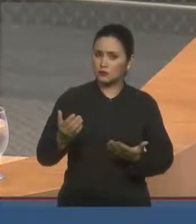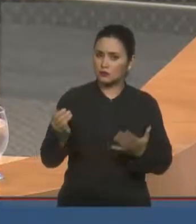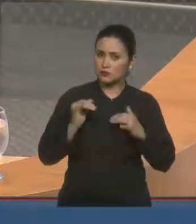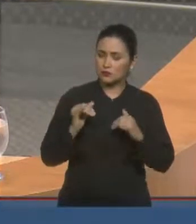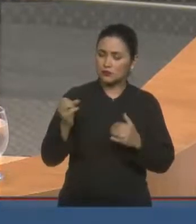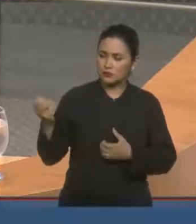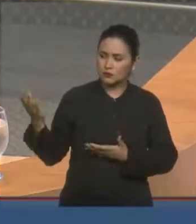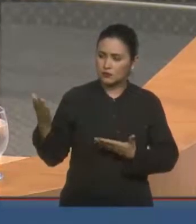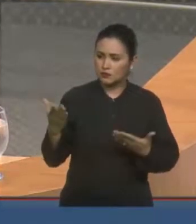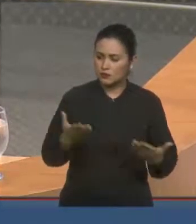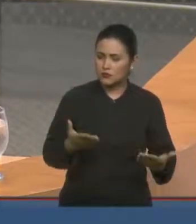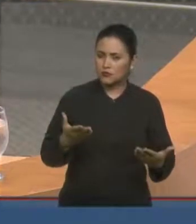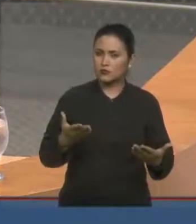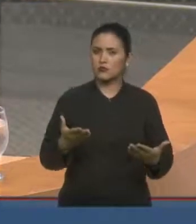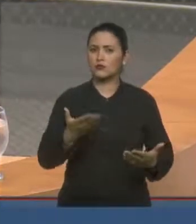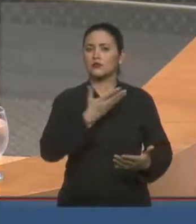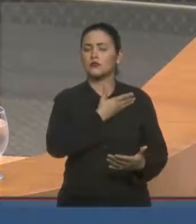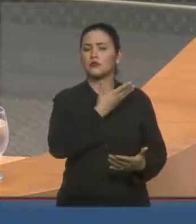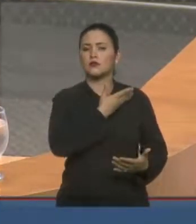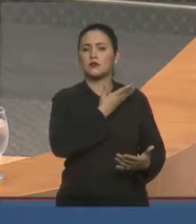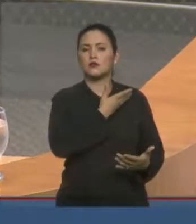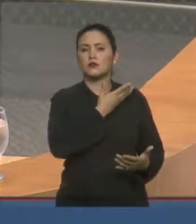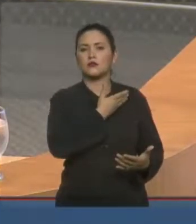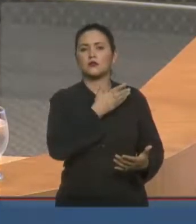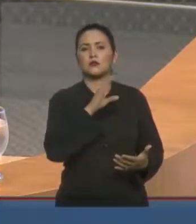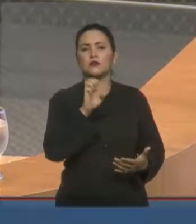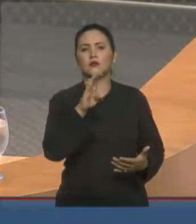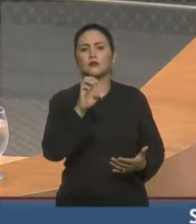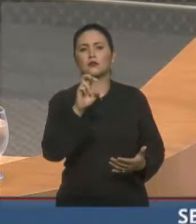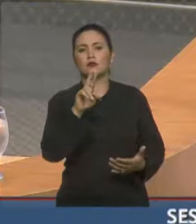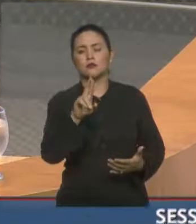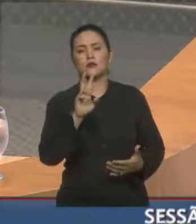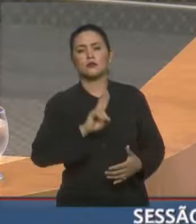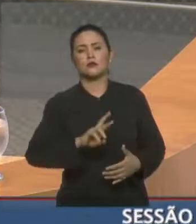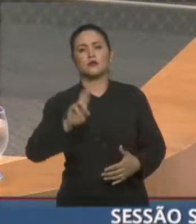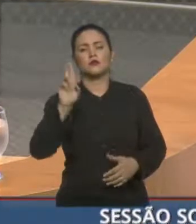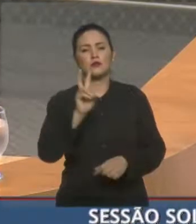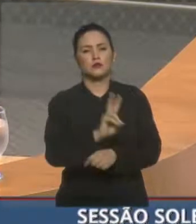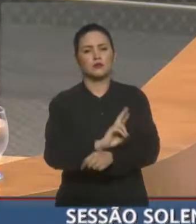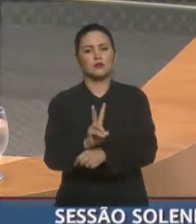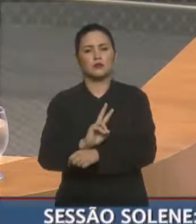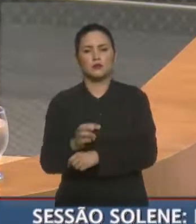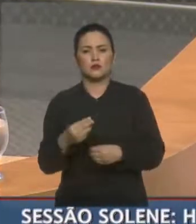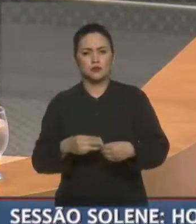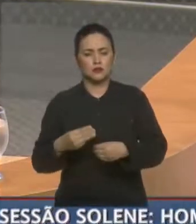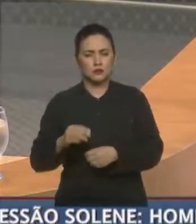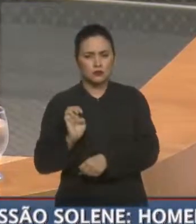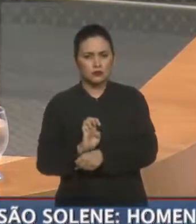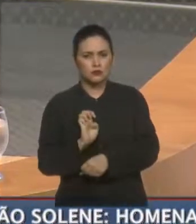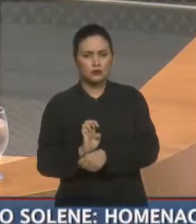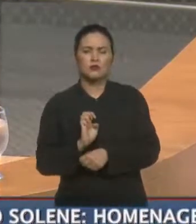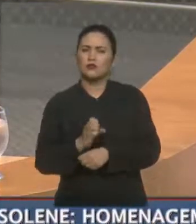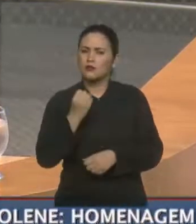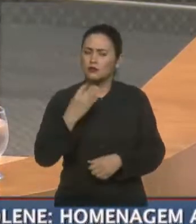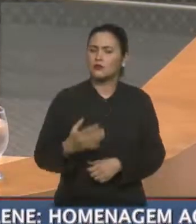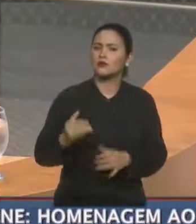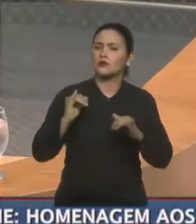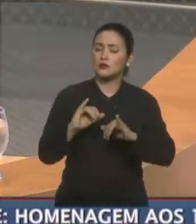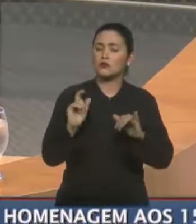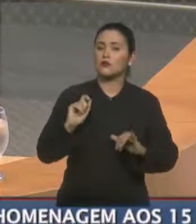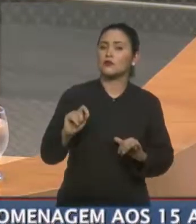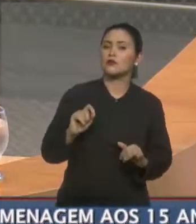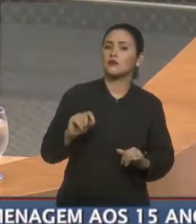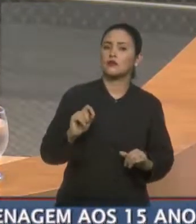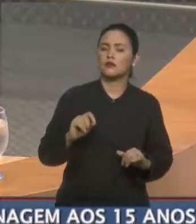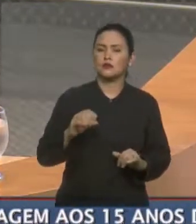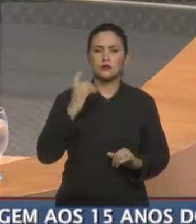Weber, representando aí os guardas municipais de todo o Estado, que é sempre bom destacar que aquilo que o deputado Duarte Júnior